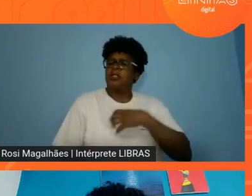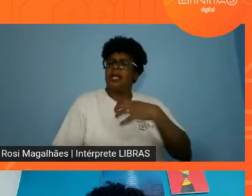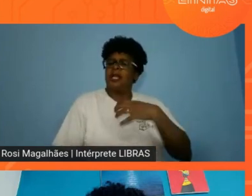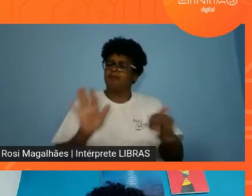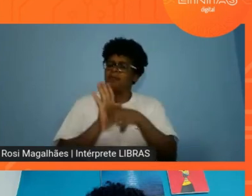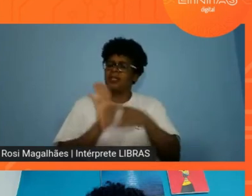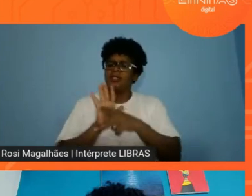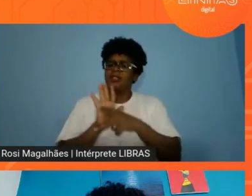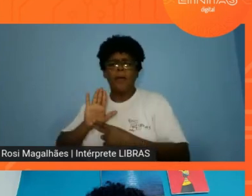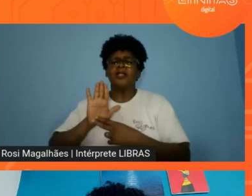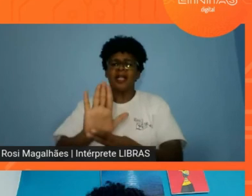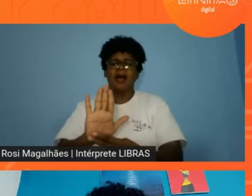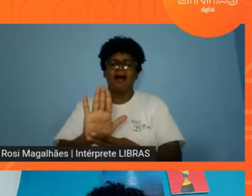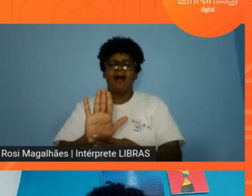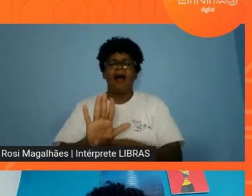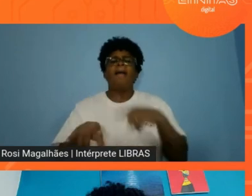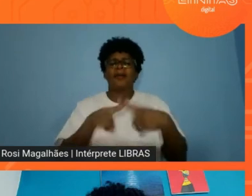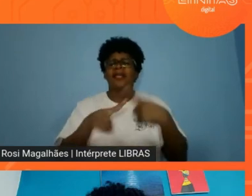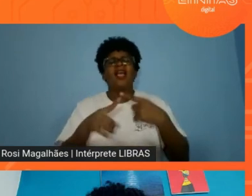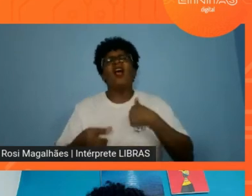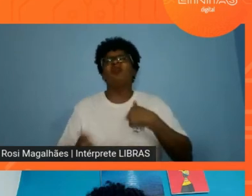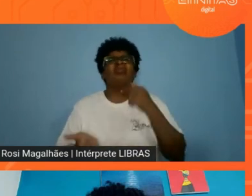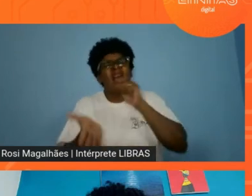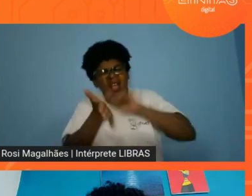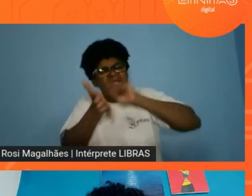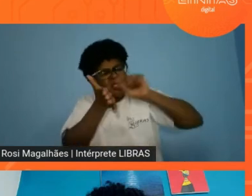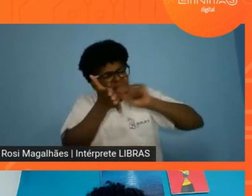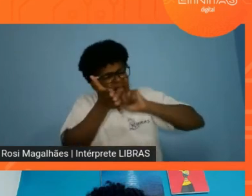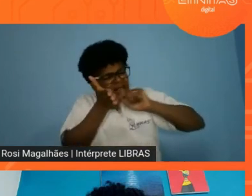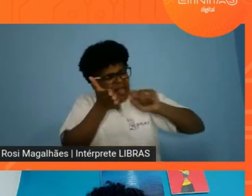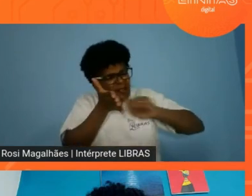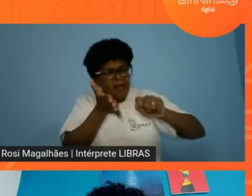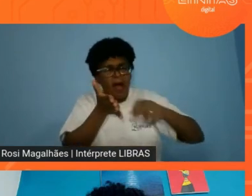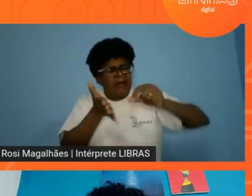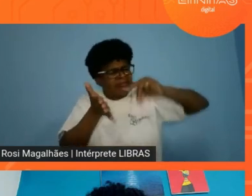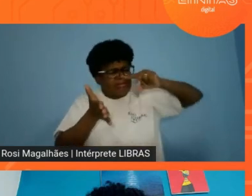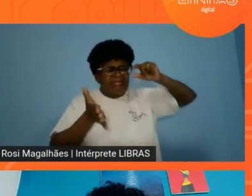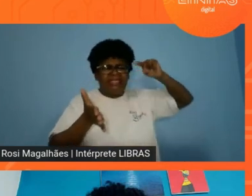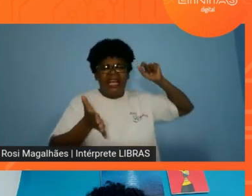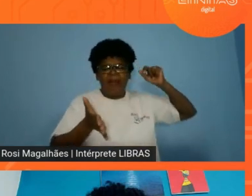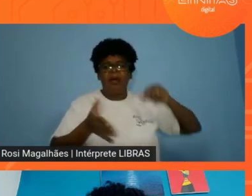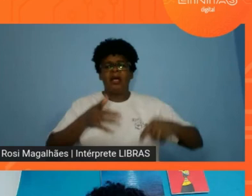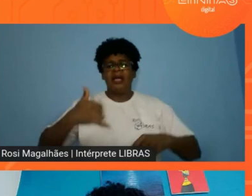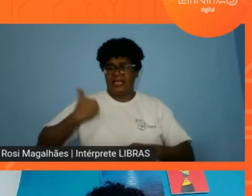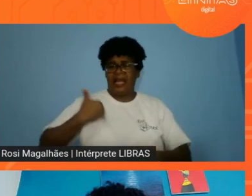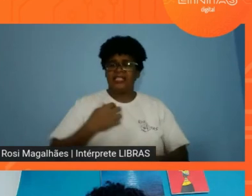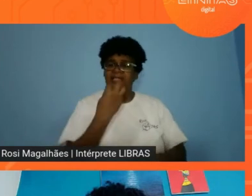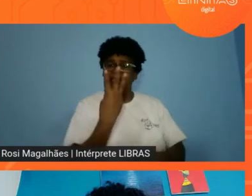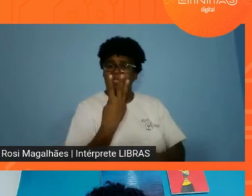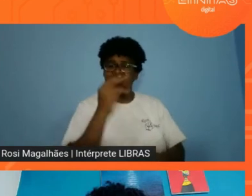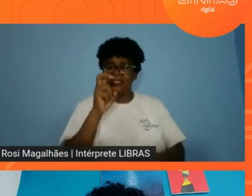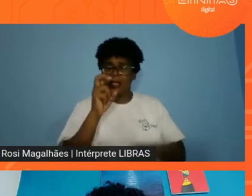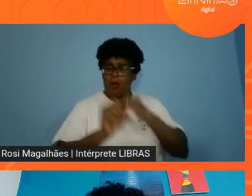eu sou, porque apesar de eu escrever há muito tempo, eu tenho 35 anos, e escrever desde os 12, eu não